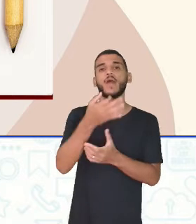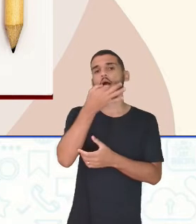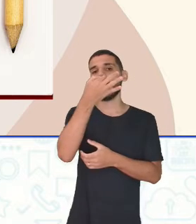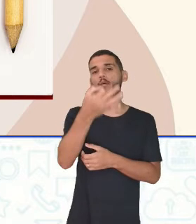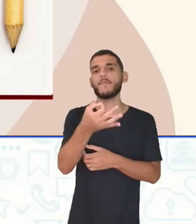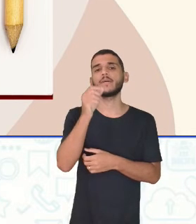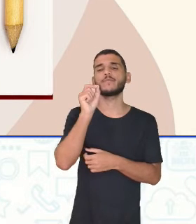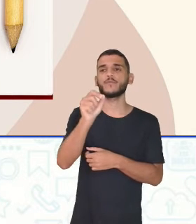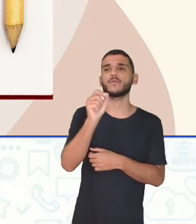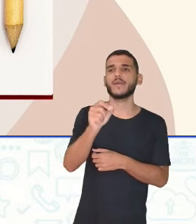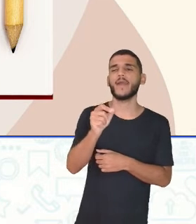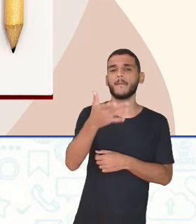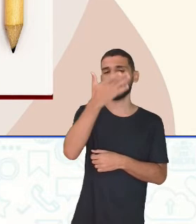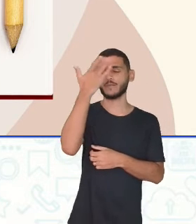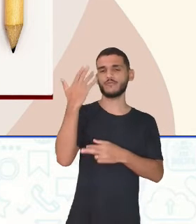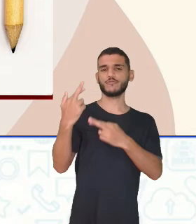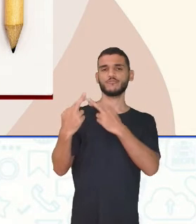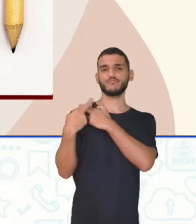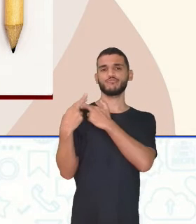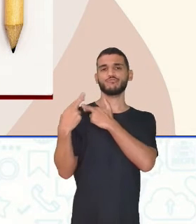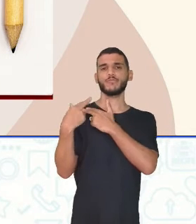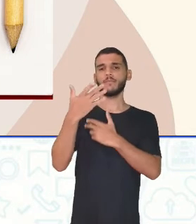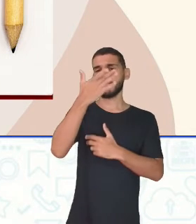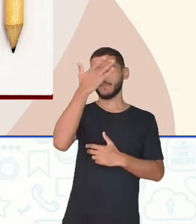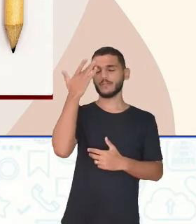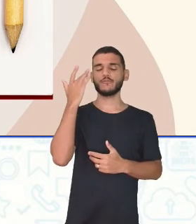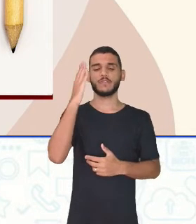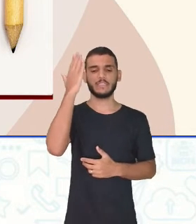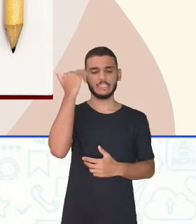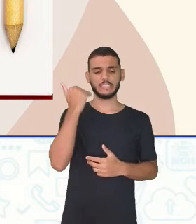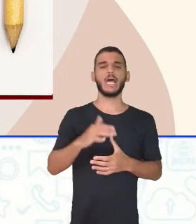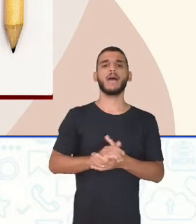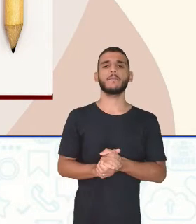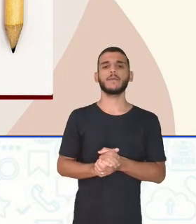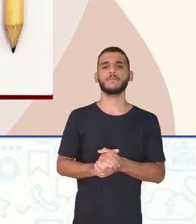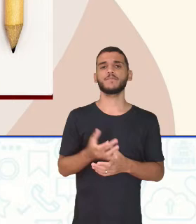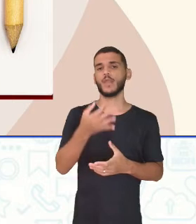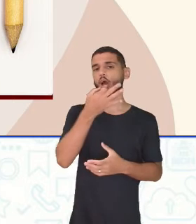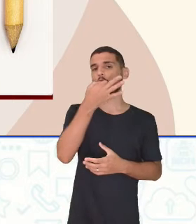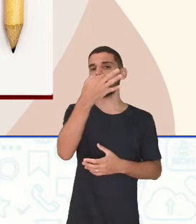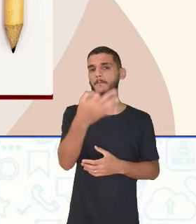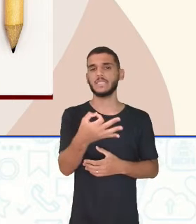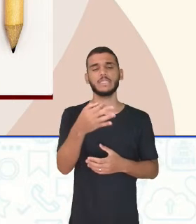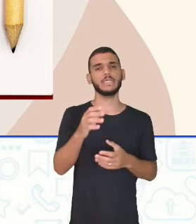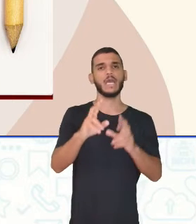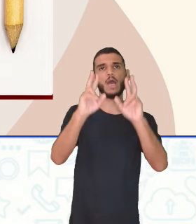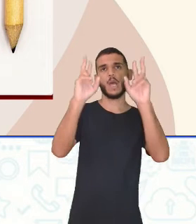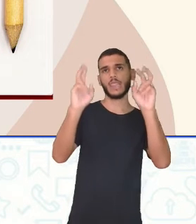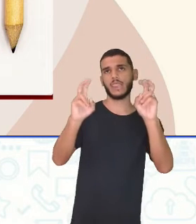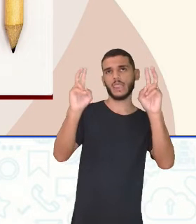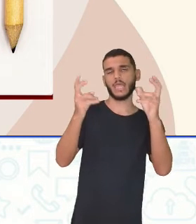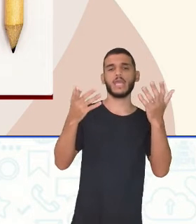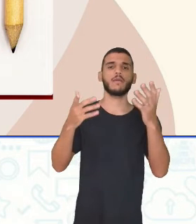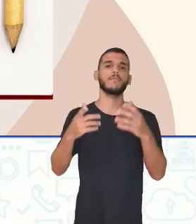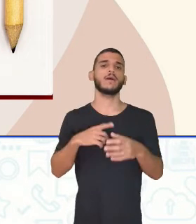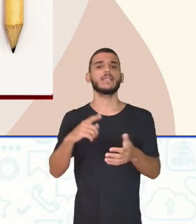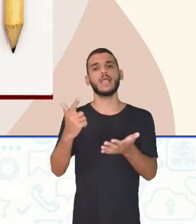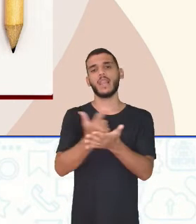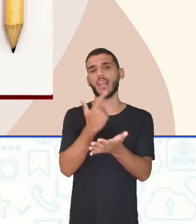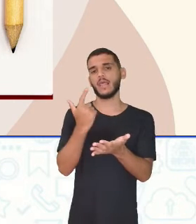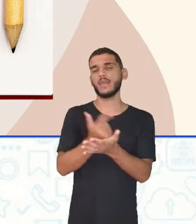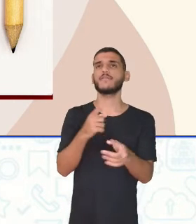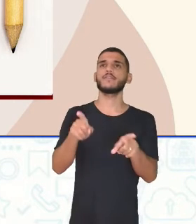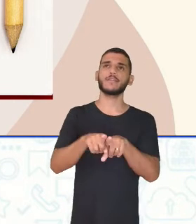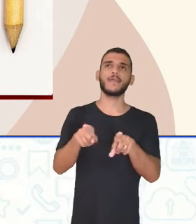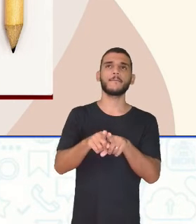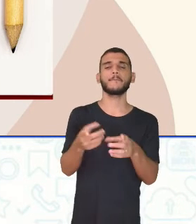que é aquela fala de alguém que tem autoridade no assunto, é aquela citação que você traz de um livro, de uma obra, que deixa seu texto bem